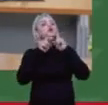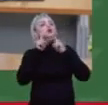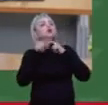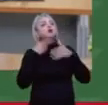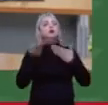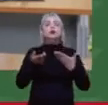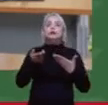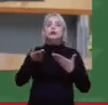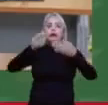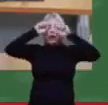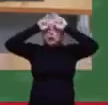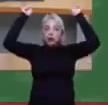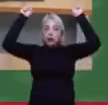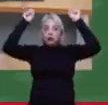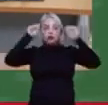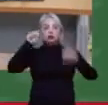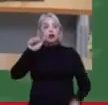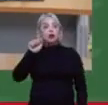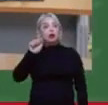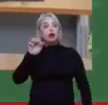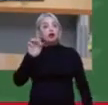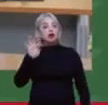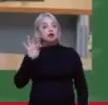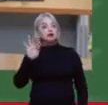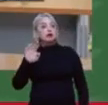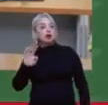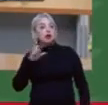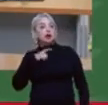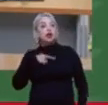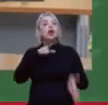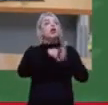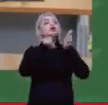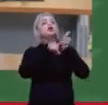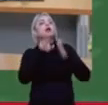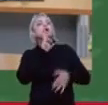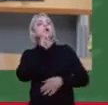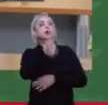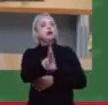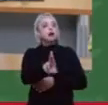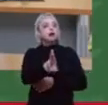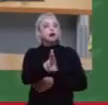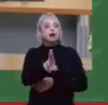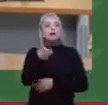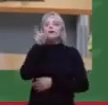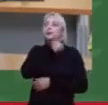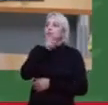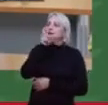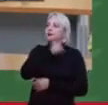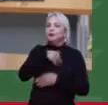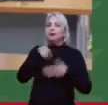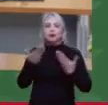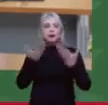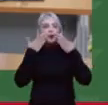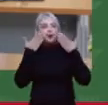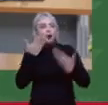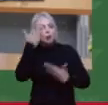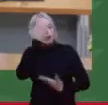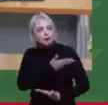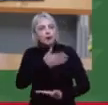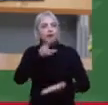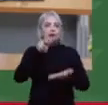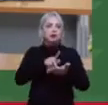o Tribunal Superior Eleitoral, questionando o resultado das urnas, sendo desmentido, e nós do PT